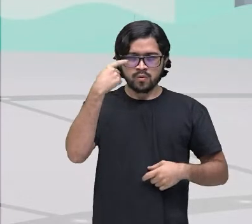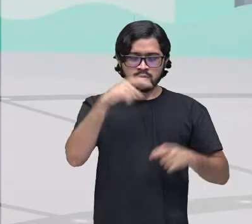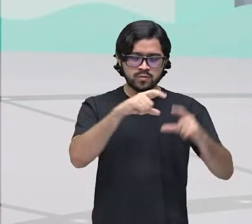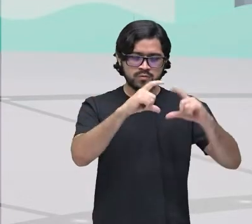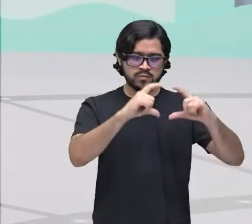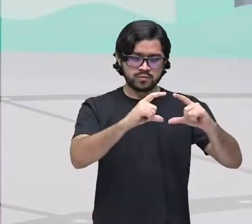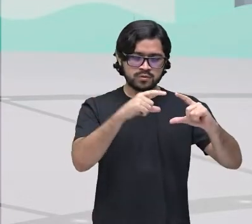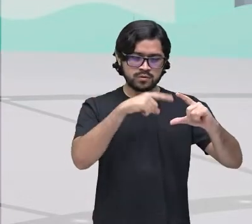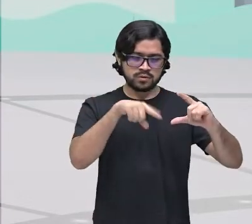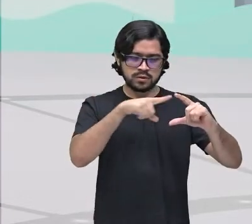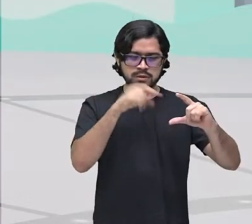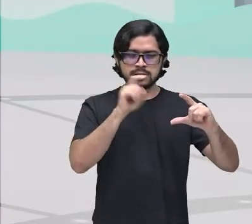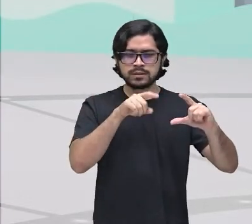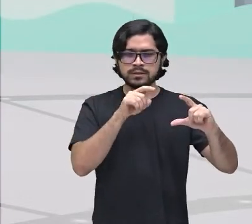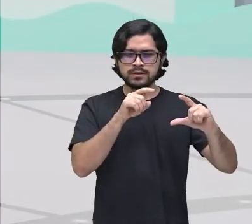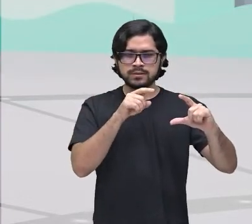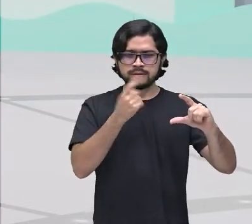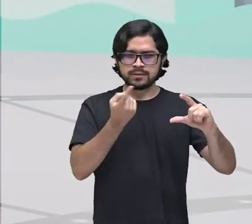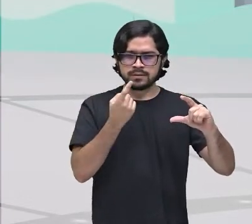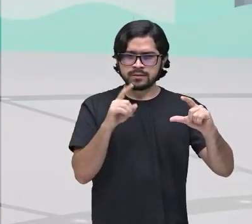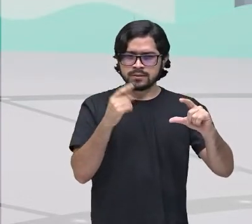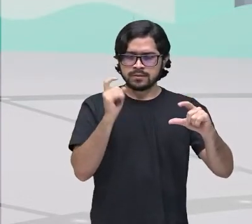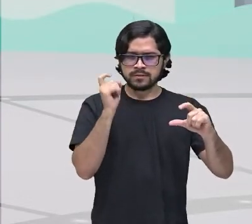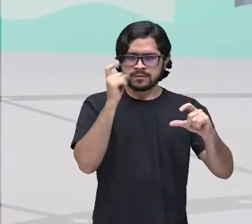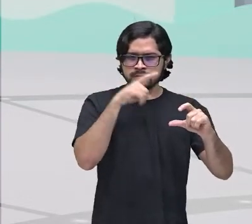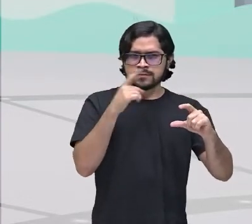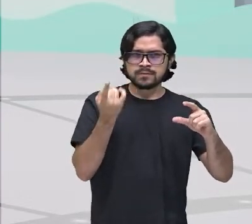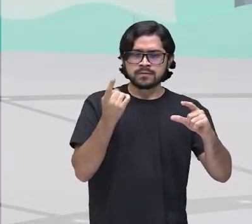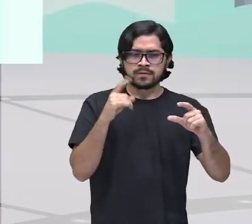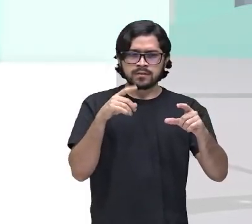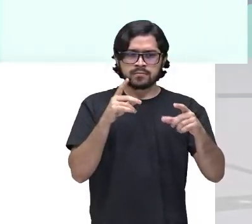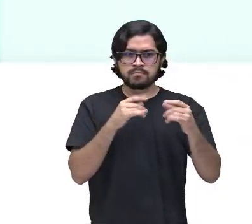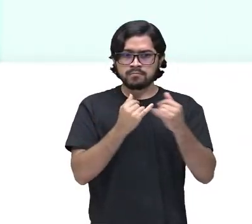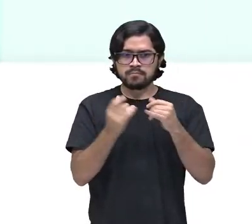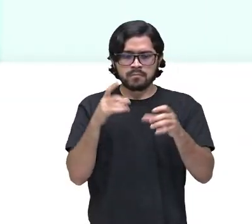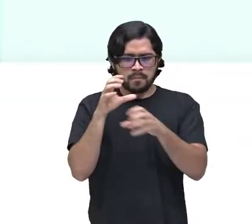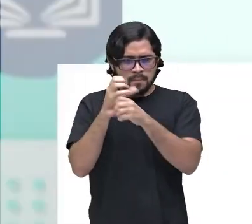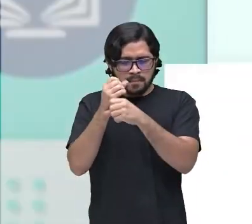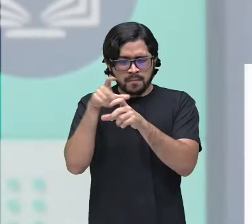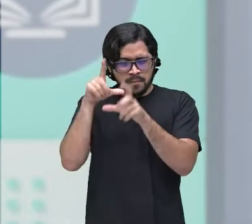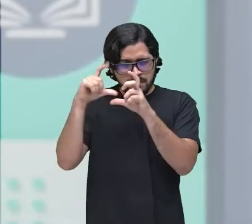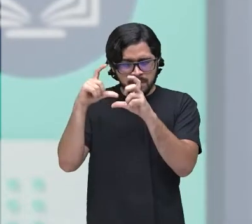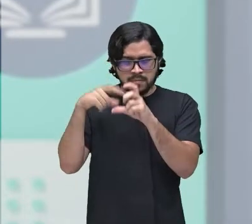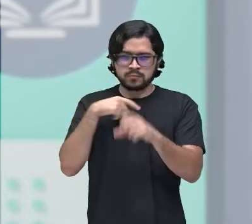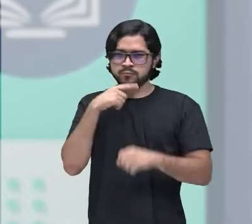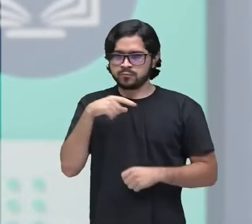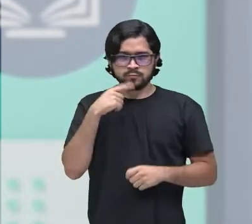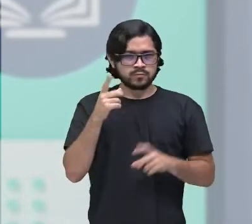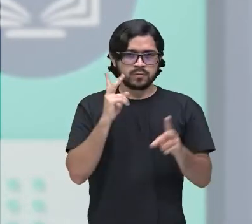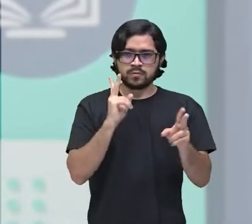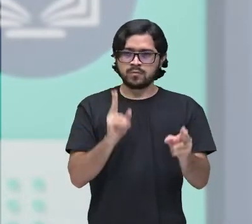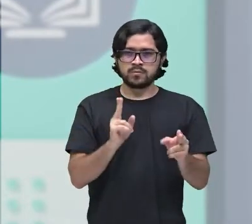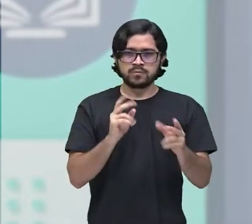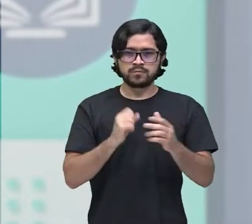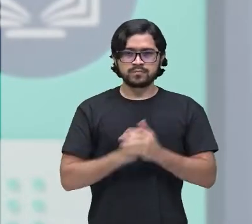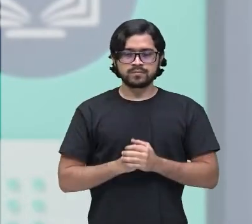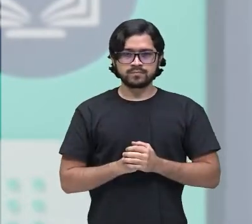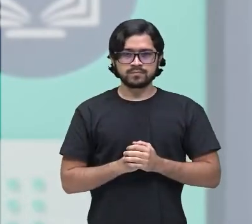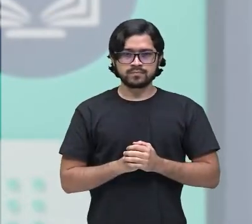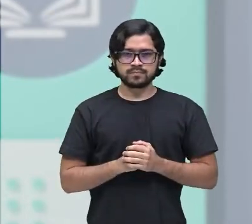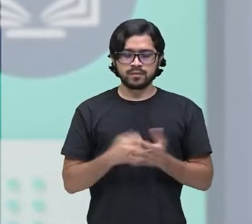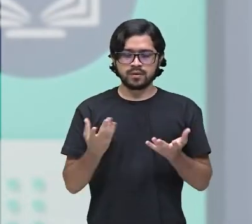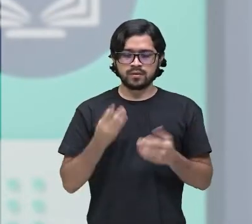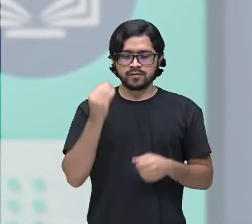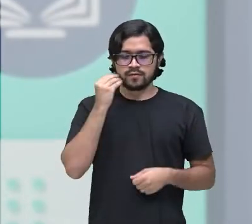nem mesmo uma máquina fotográfica conseguiu alcançar. E agora nós vamos falar um pouquinho sobre a